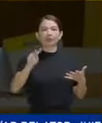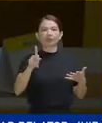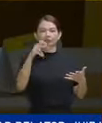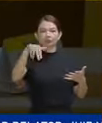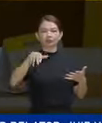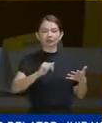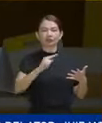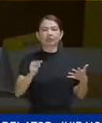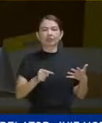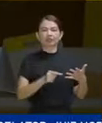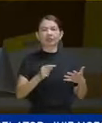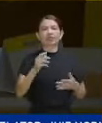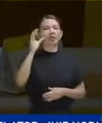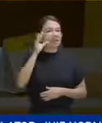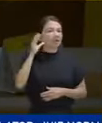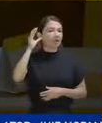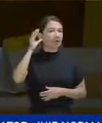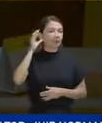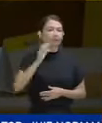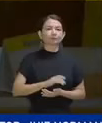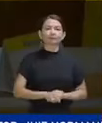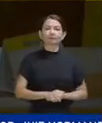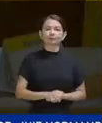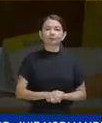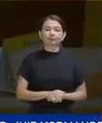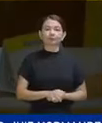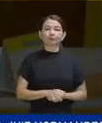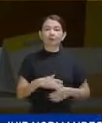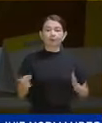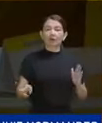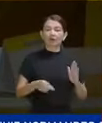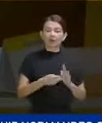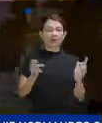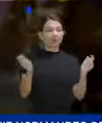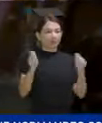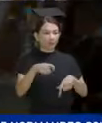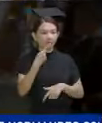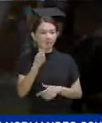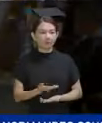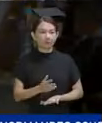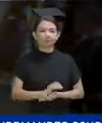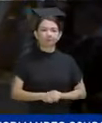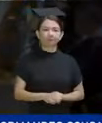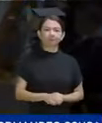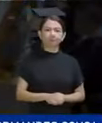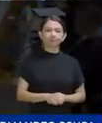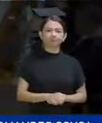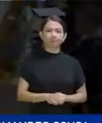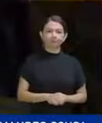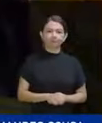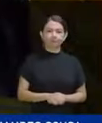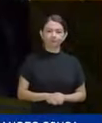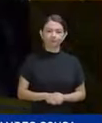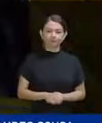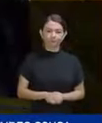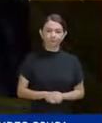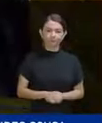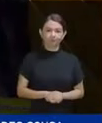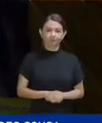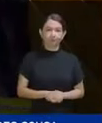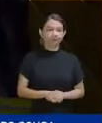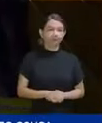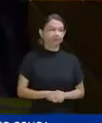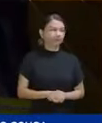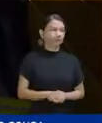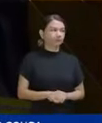e juiz Carmo Antônio. O relator está com a palavra. Imagem ampla do plenário.